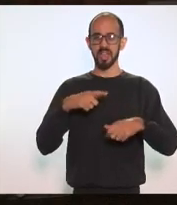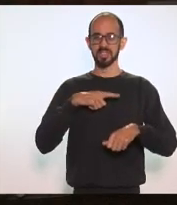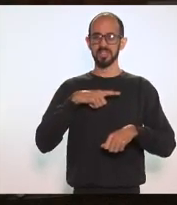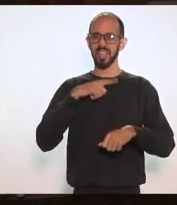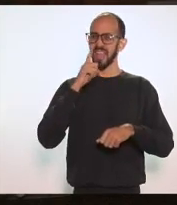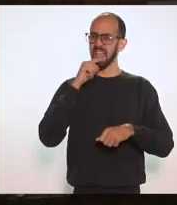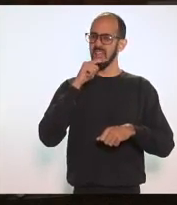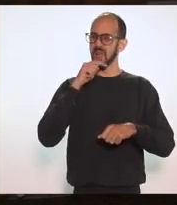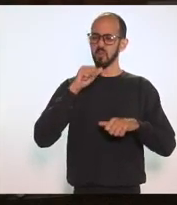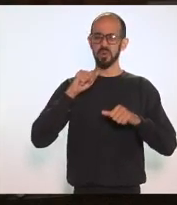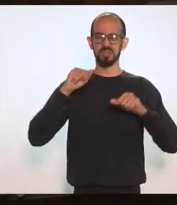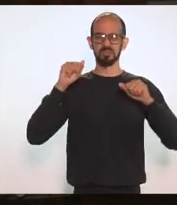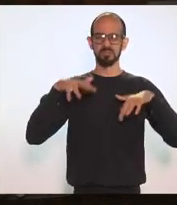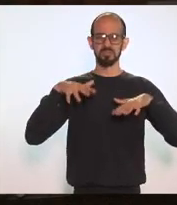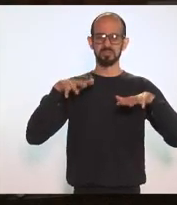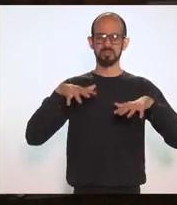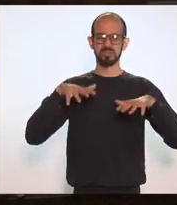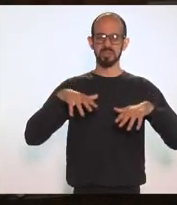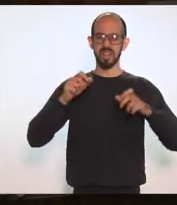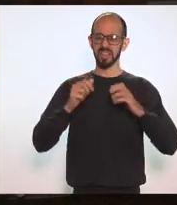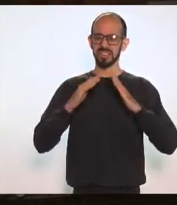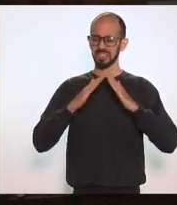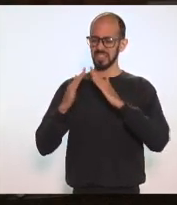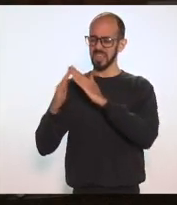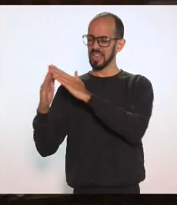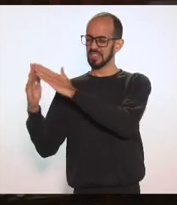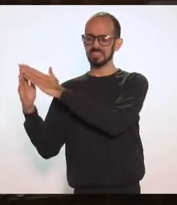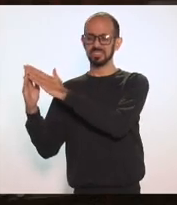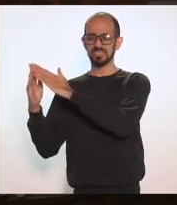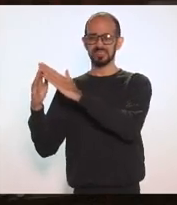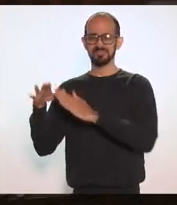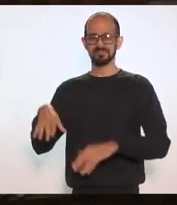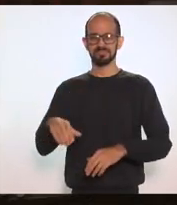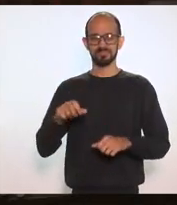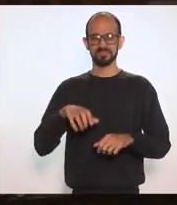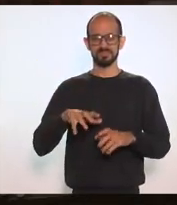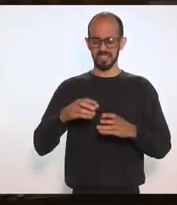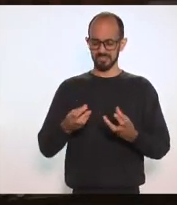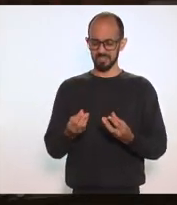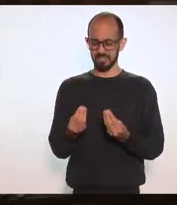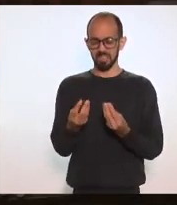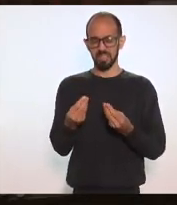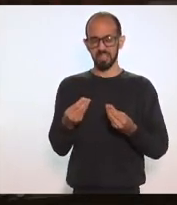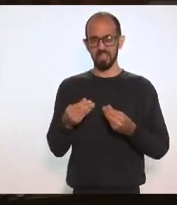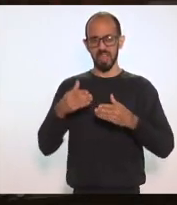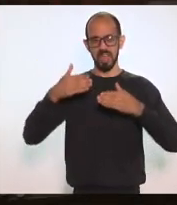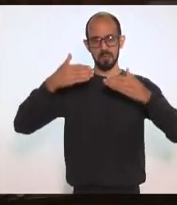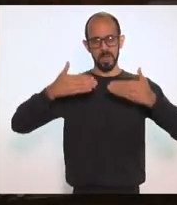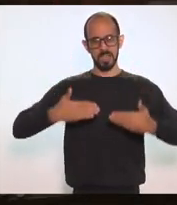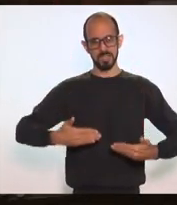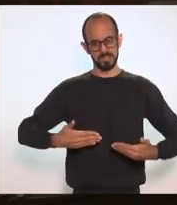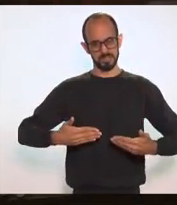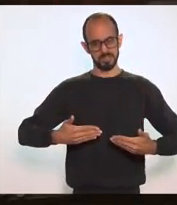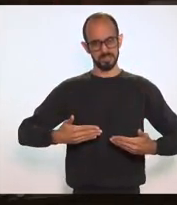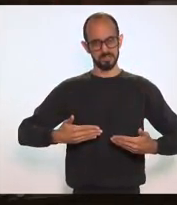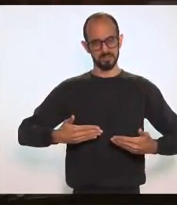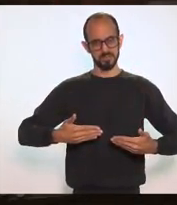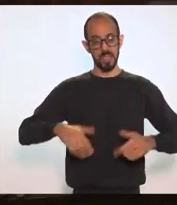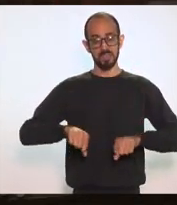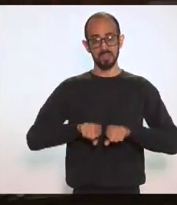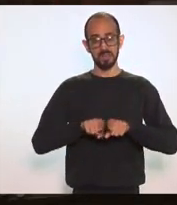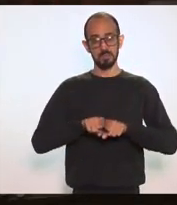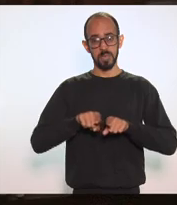bate o sol, as casas são muito coladas umas nas outras. A população em situação de rua